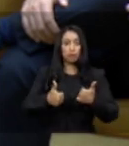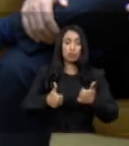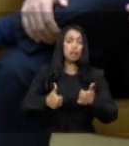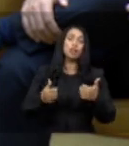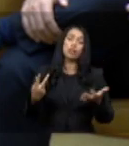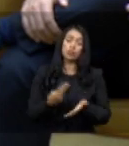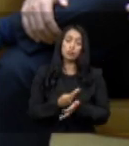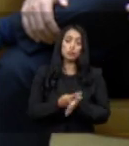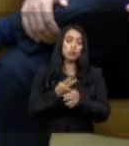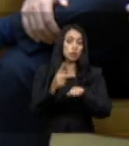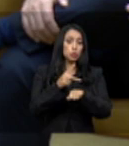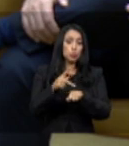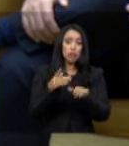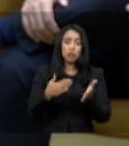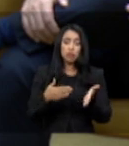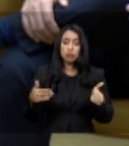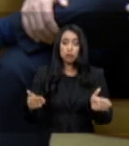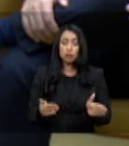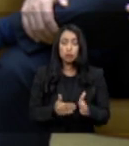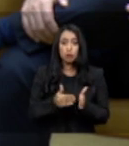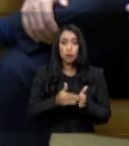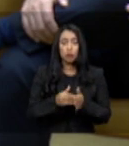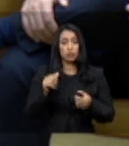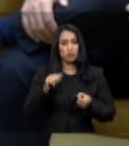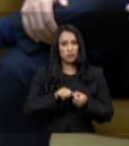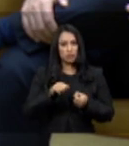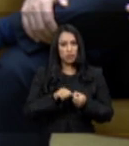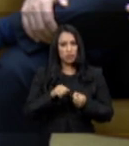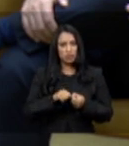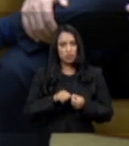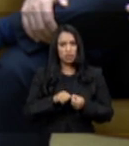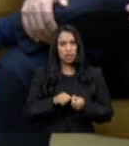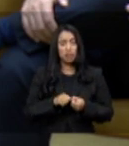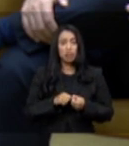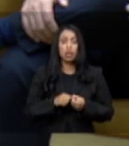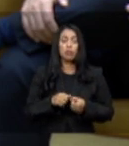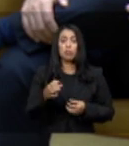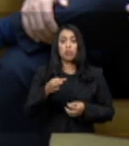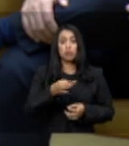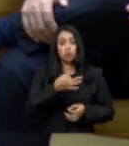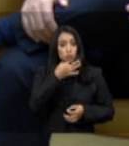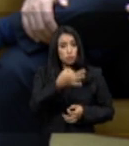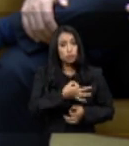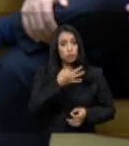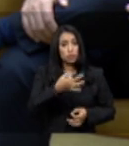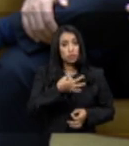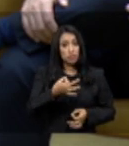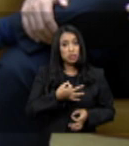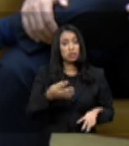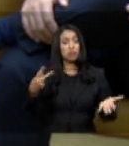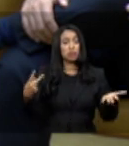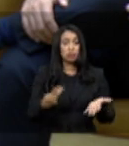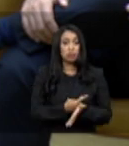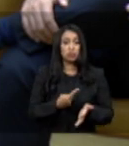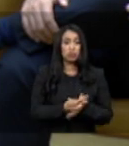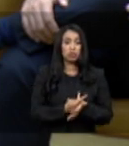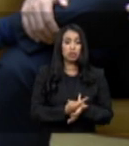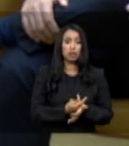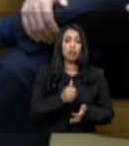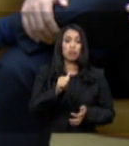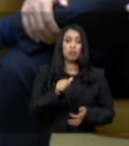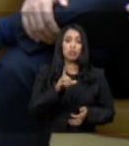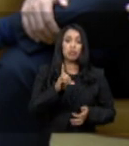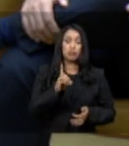espalhados pelo país inteiro uma uma conclamação dessa natureza uma recomendação dessa natureza no âmbito da adpf